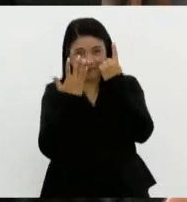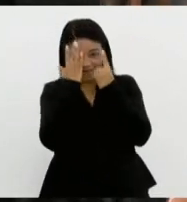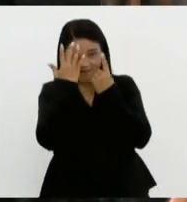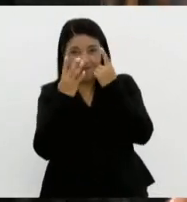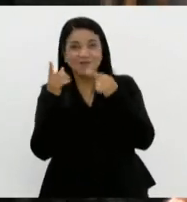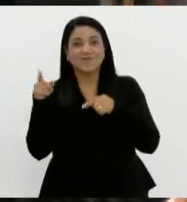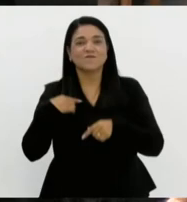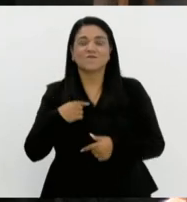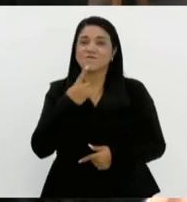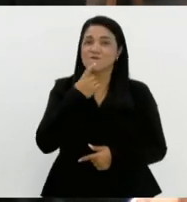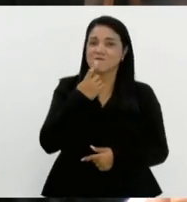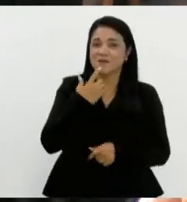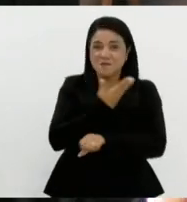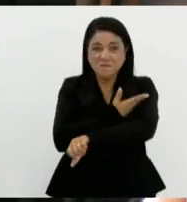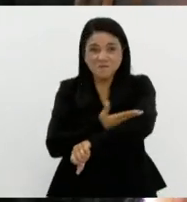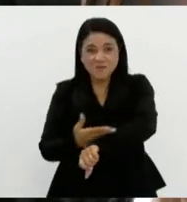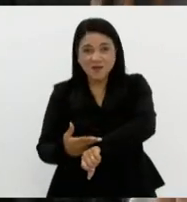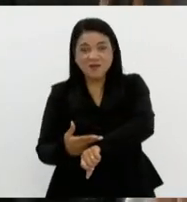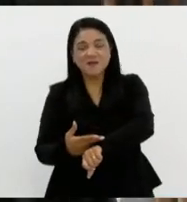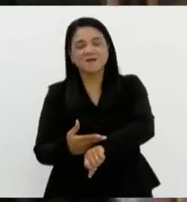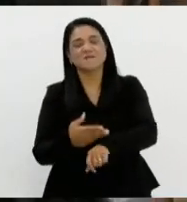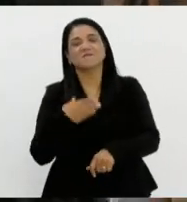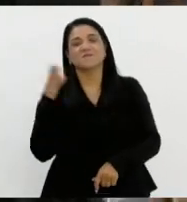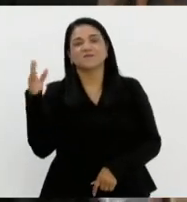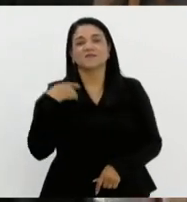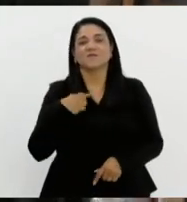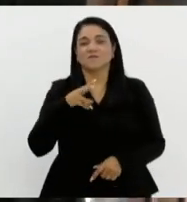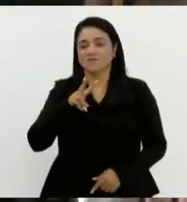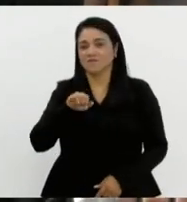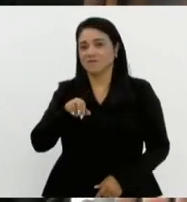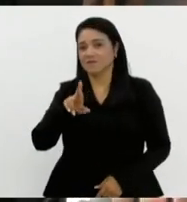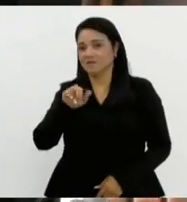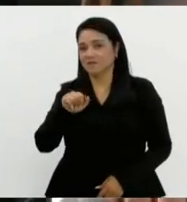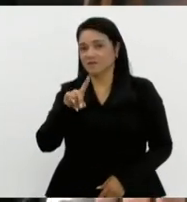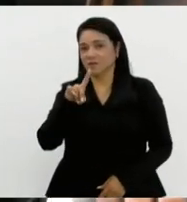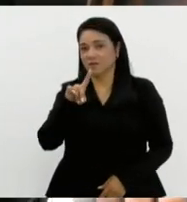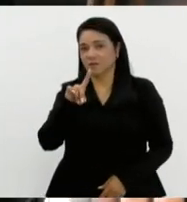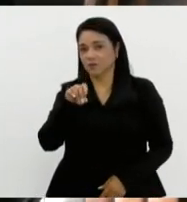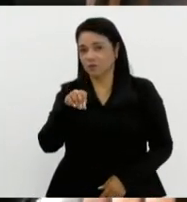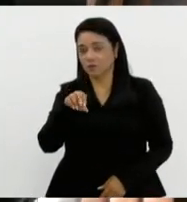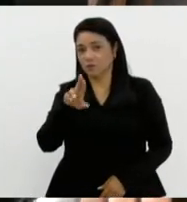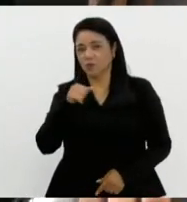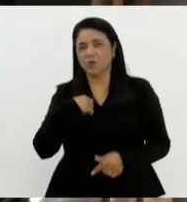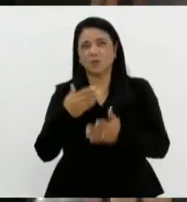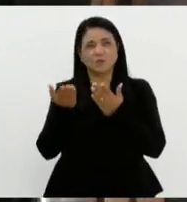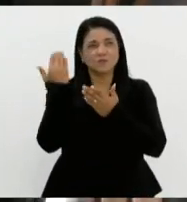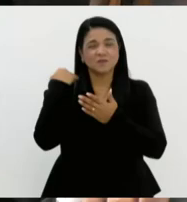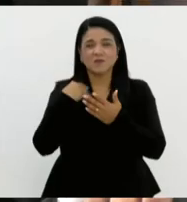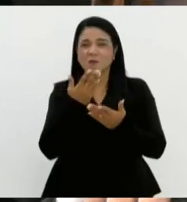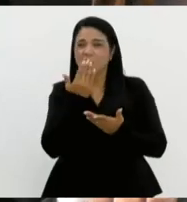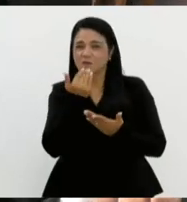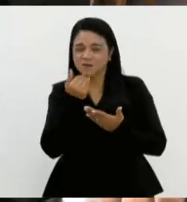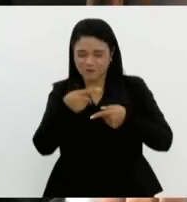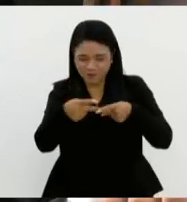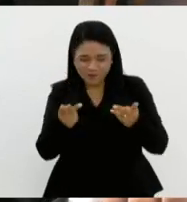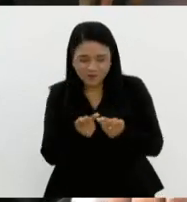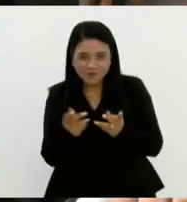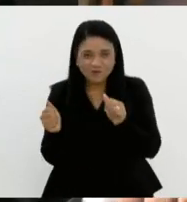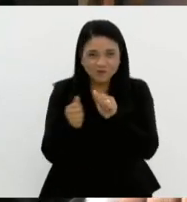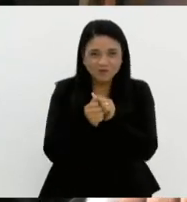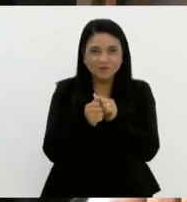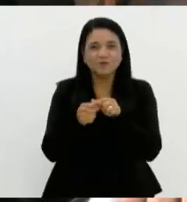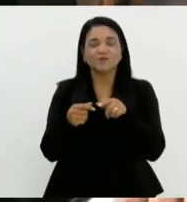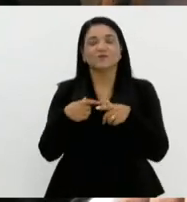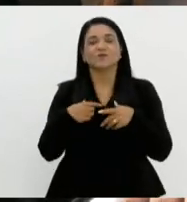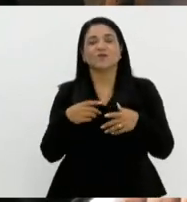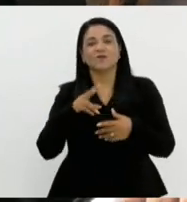branca Viradouro, nessa parceria que iniciou um ano atrás, a gente almoçando juntos, justamente com o diretivo da Viradouro e da Acadêmicos